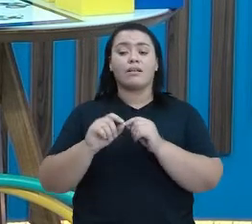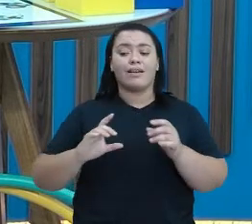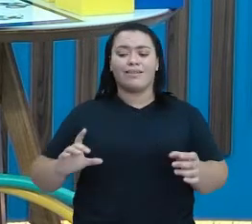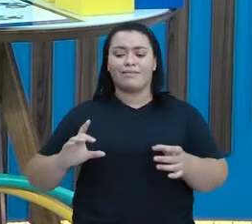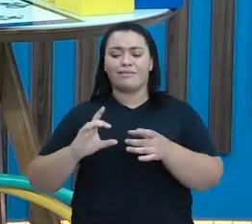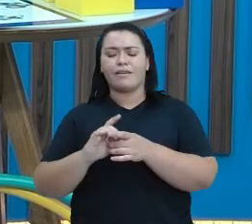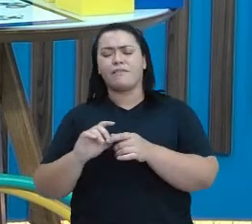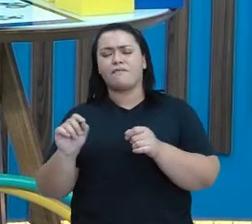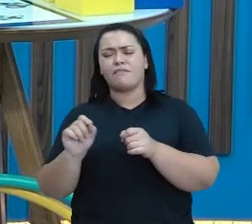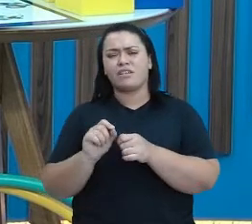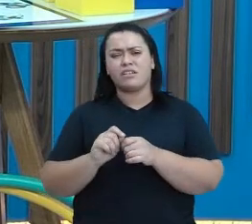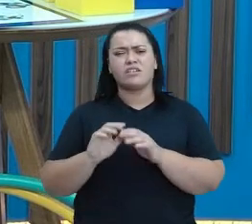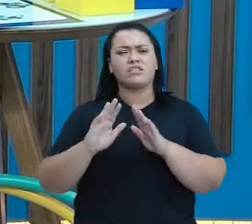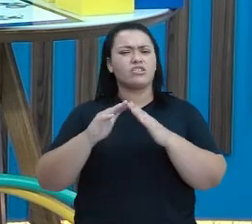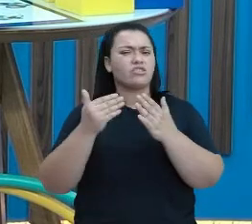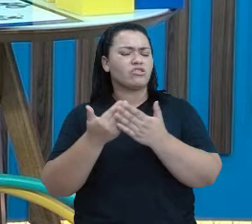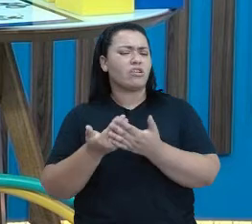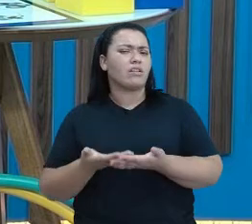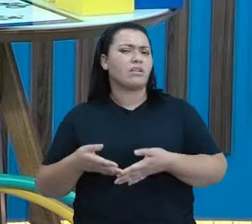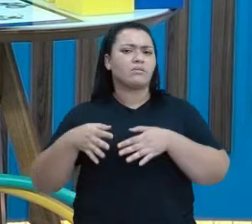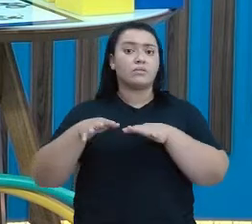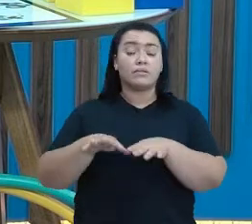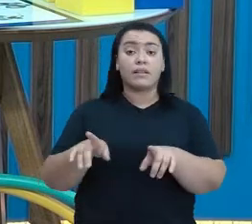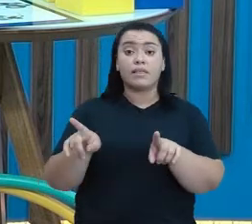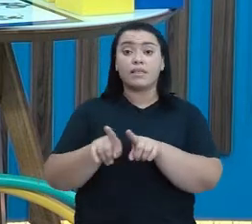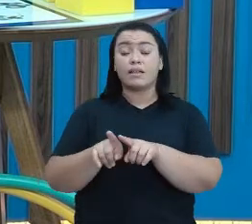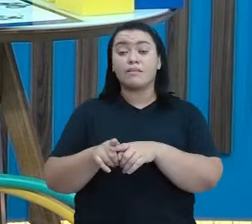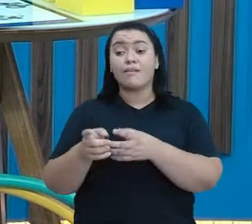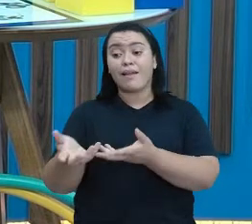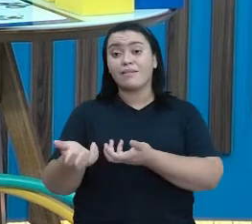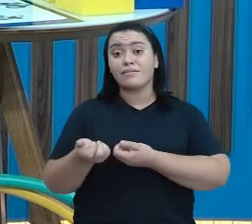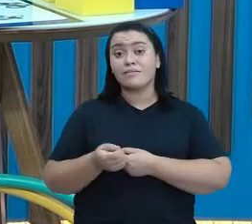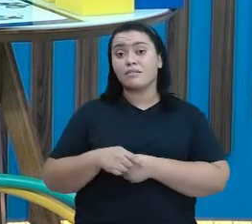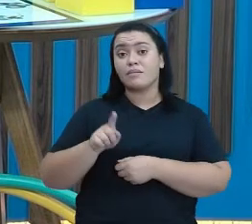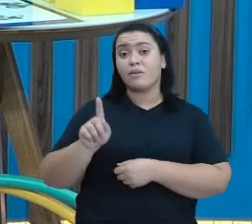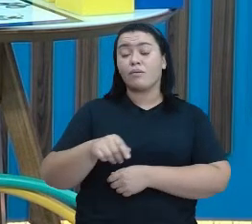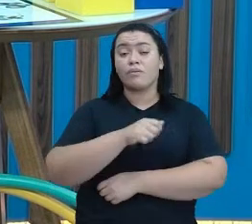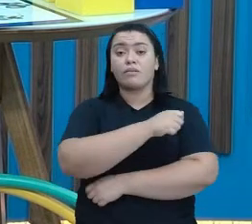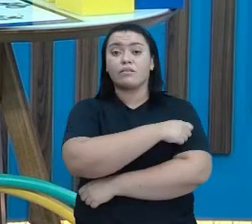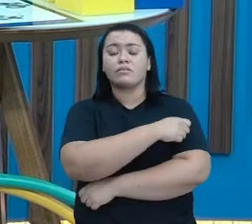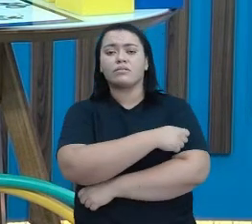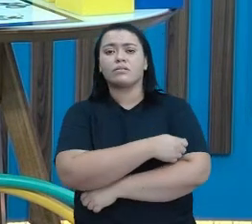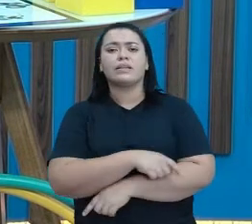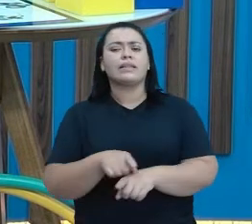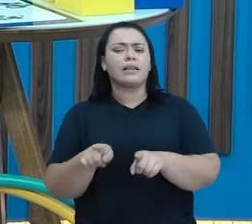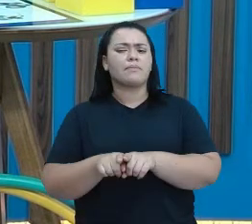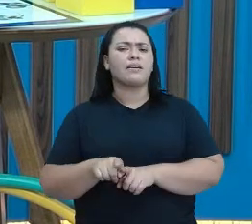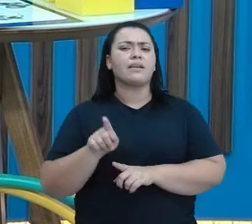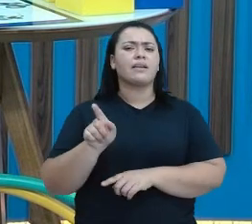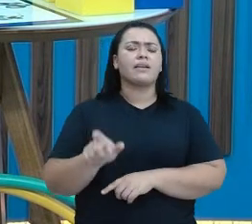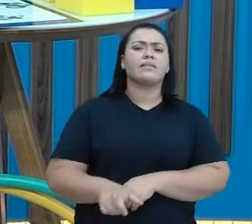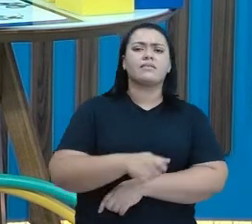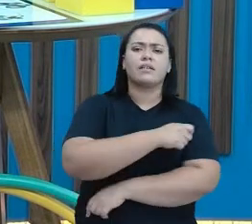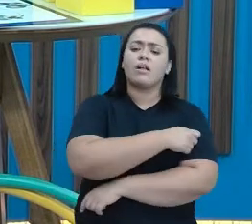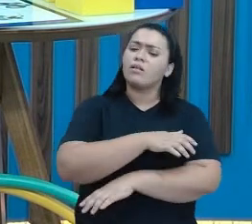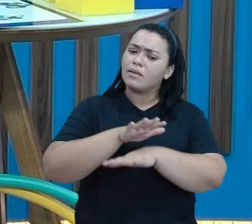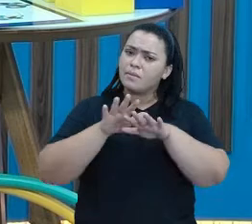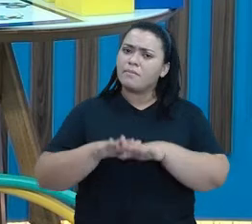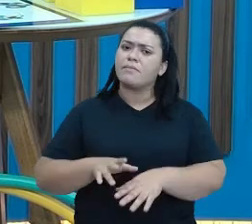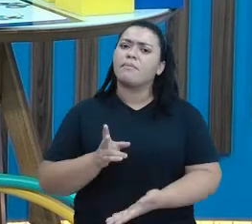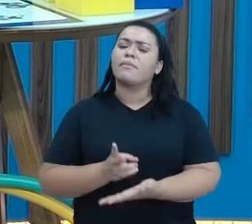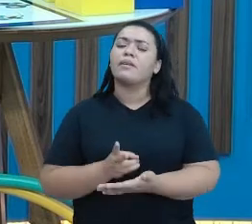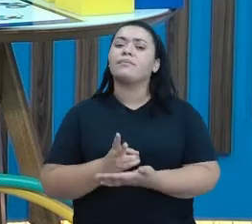escola inclusiva e uma escola que receba aquele estudante e que faça com que esse estudante permaneça. Então,